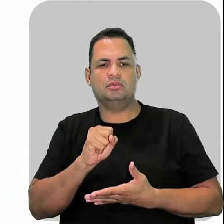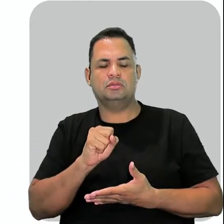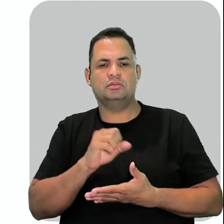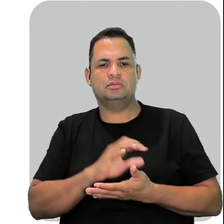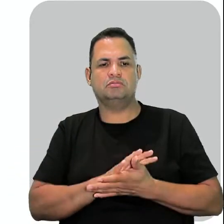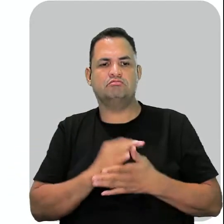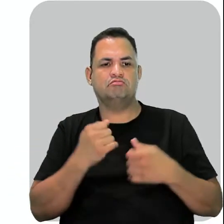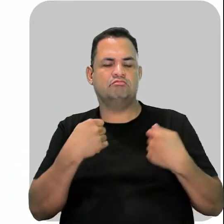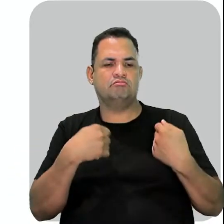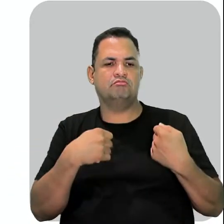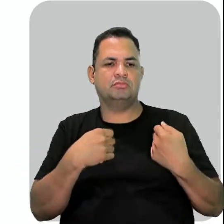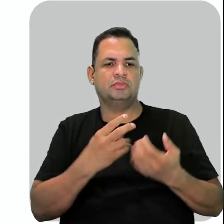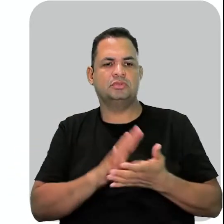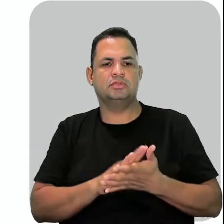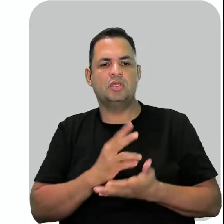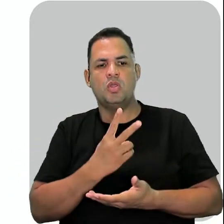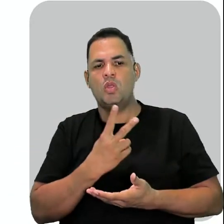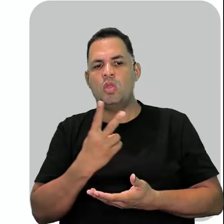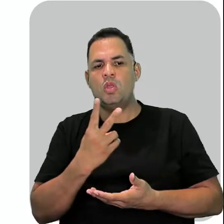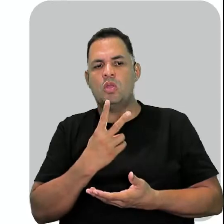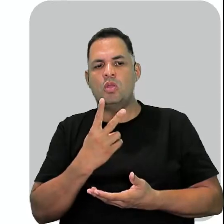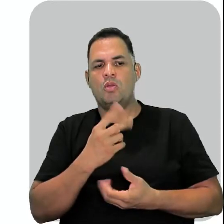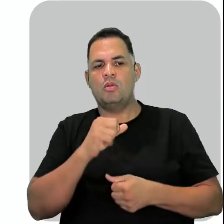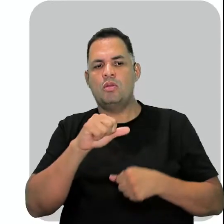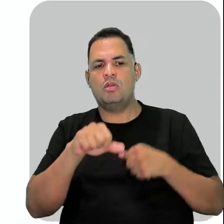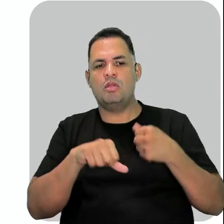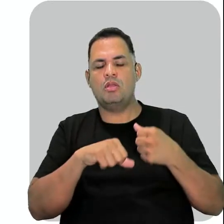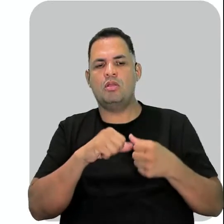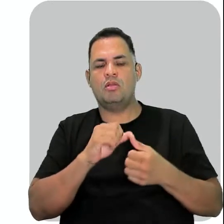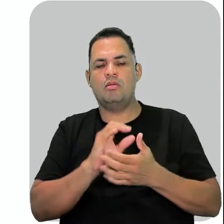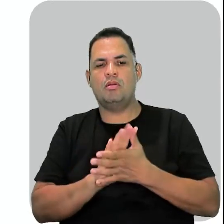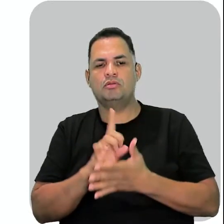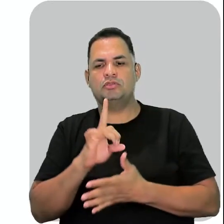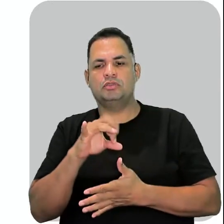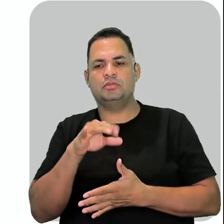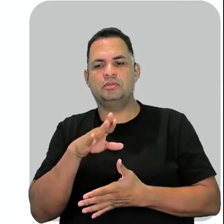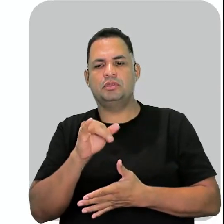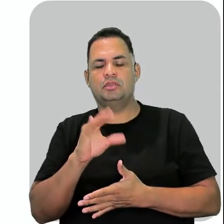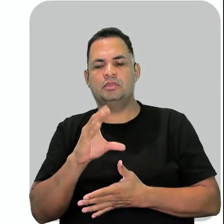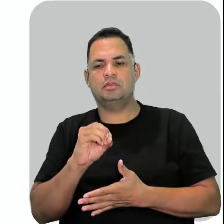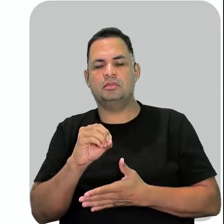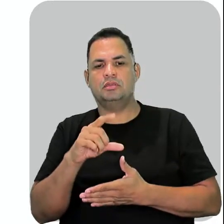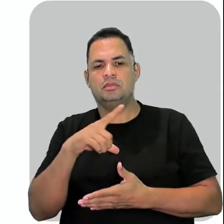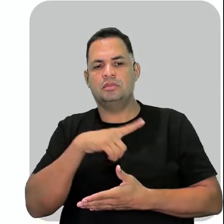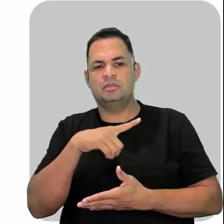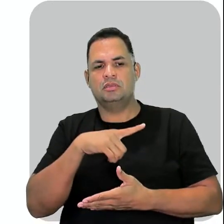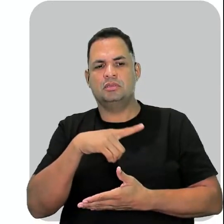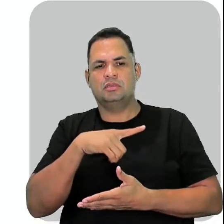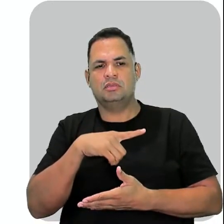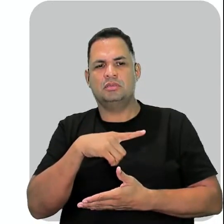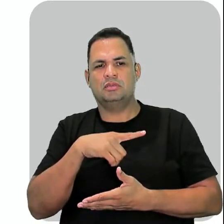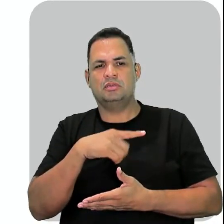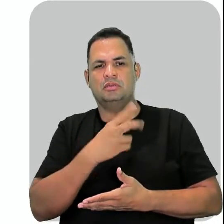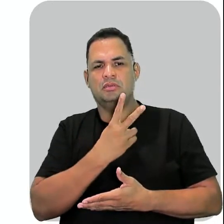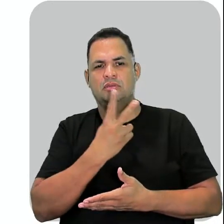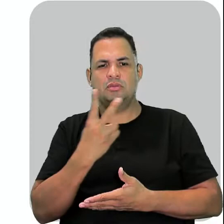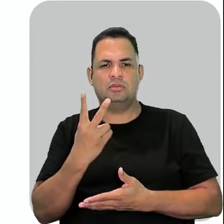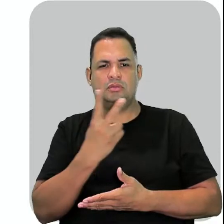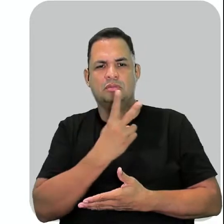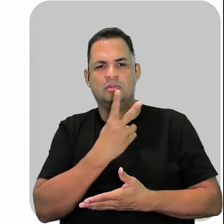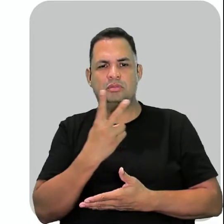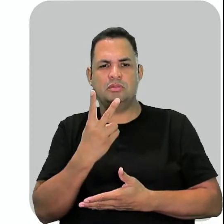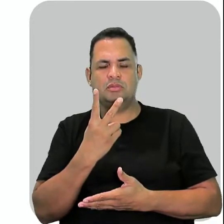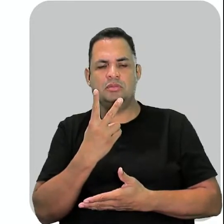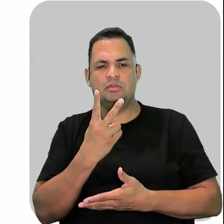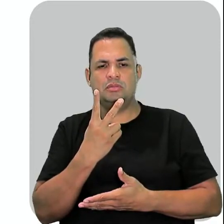não precisei ligar dois monômeros para formar o dímero? Então, aqui, ó, eu tenho quem? Eu tenho dois monômeros